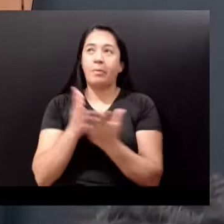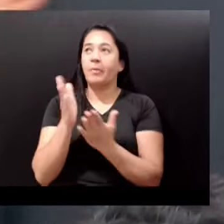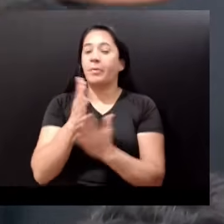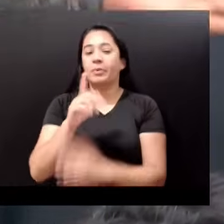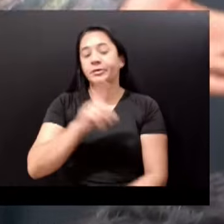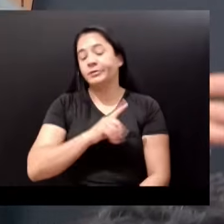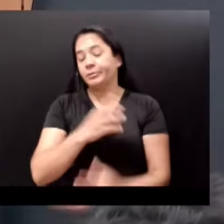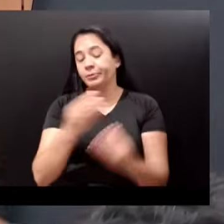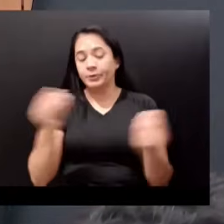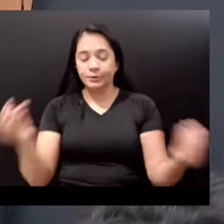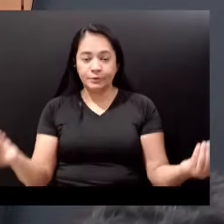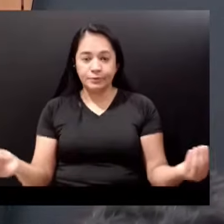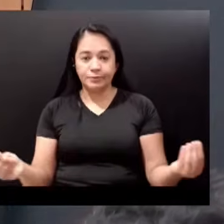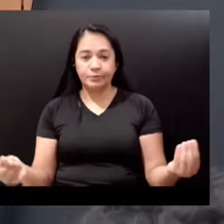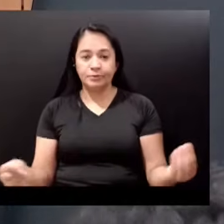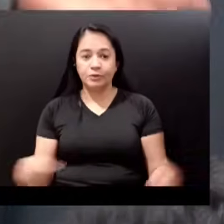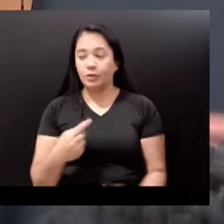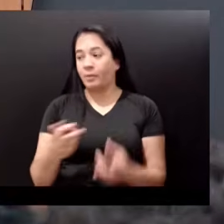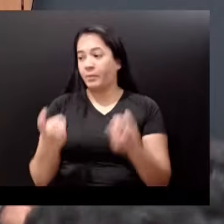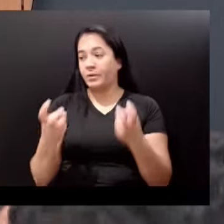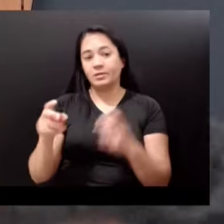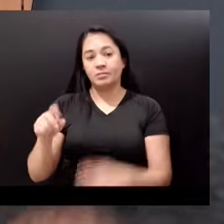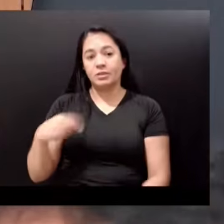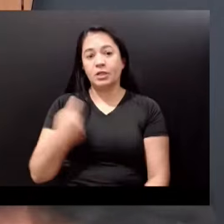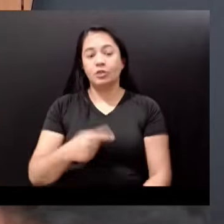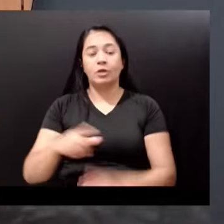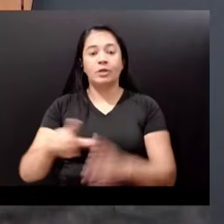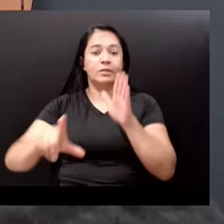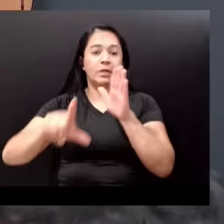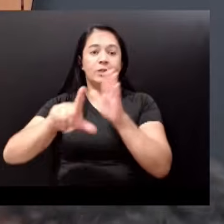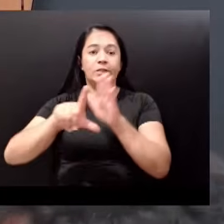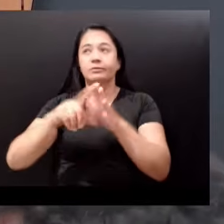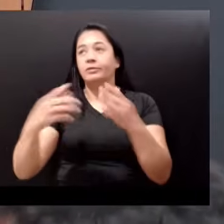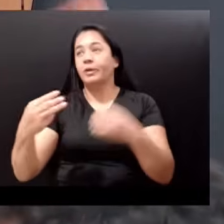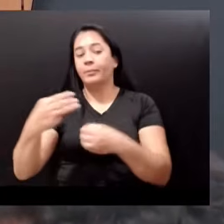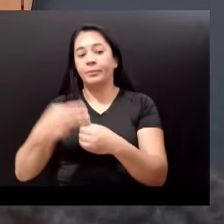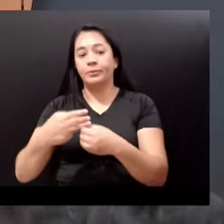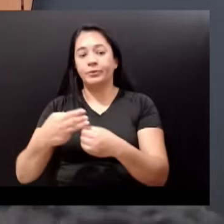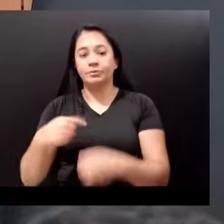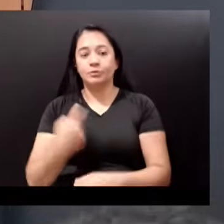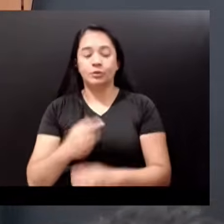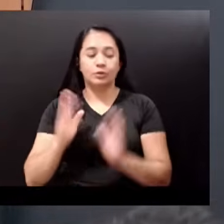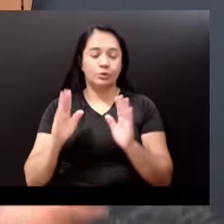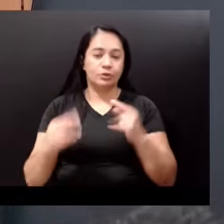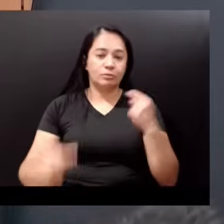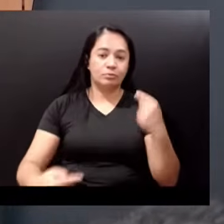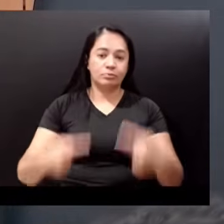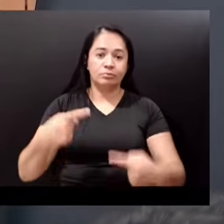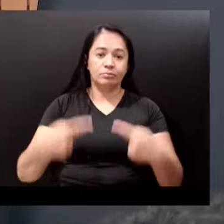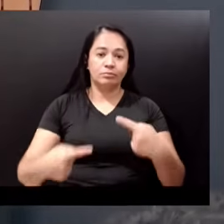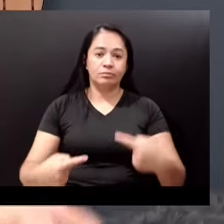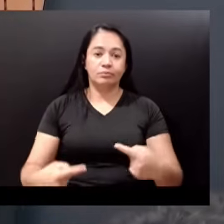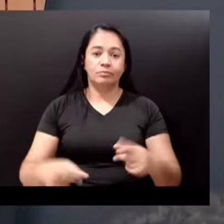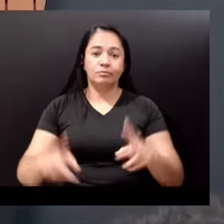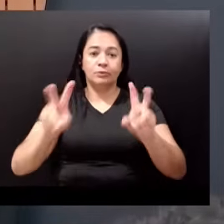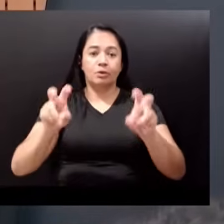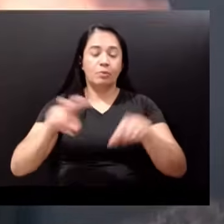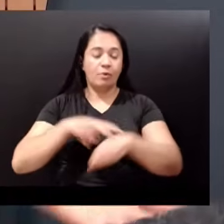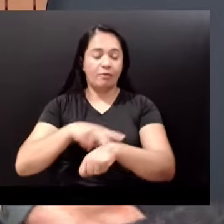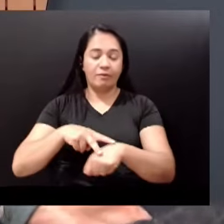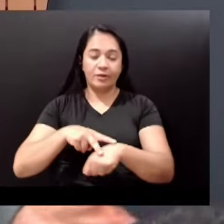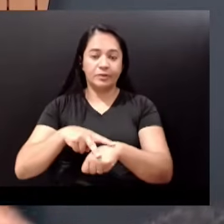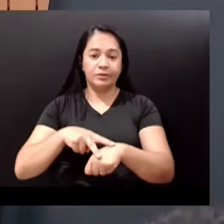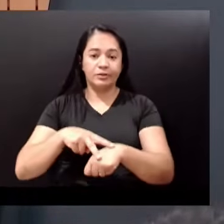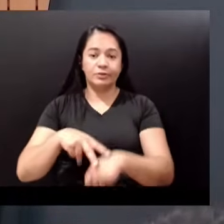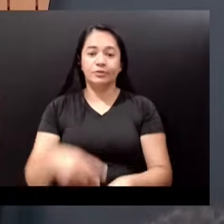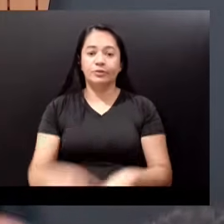Então, a gente vê isso na nossa legislação municipal. A gente fez um debate aqui sobre o verde, né? E a gente viu que está